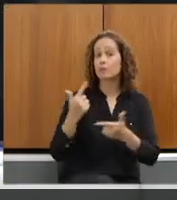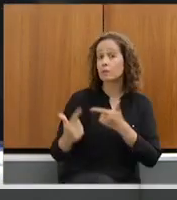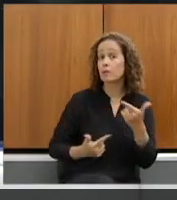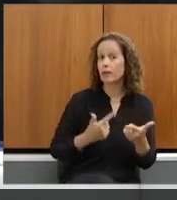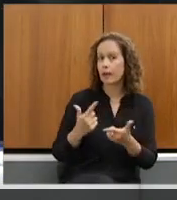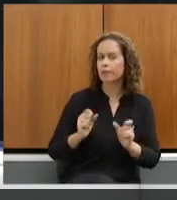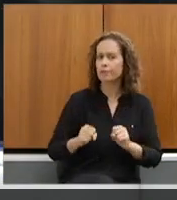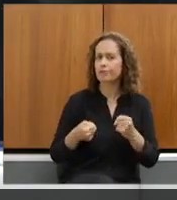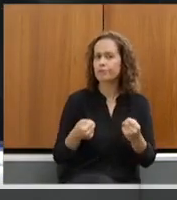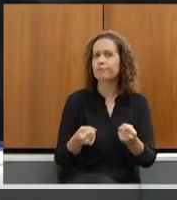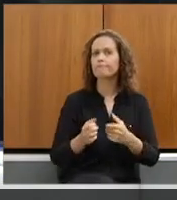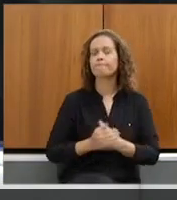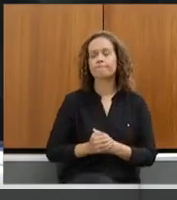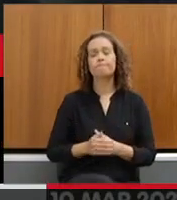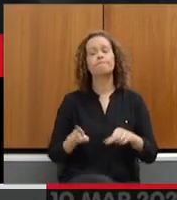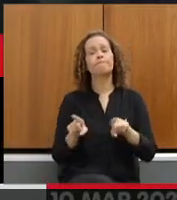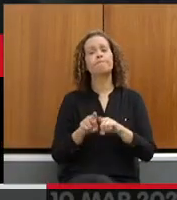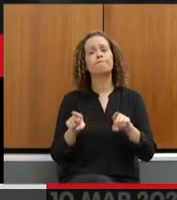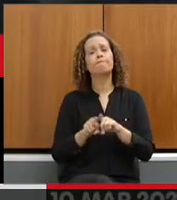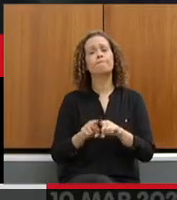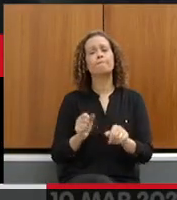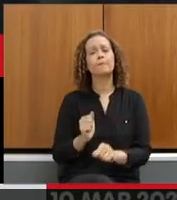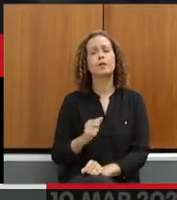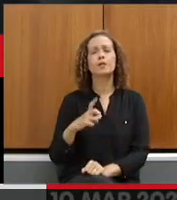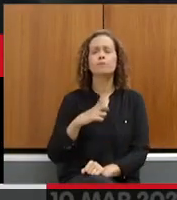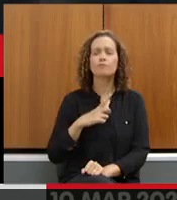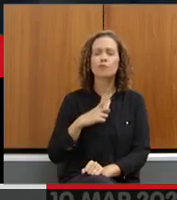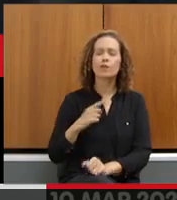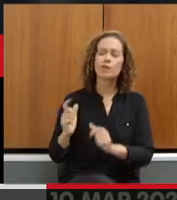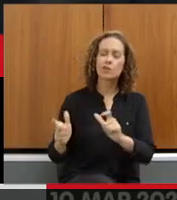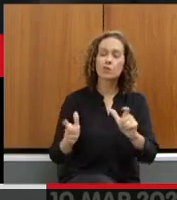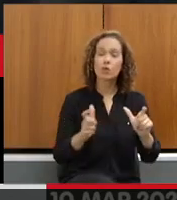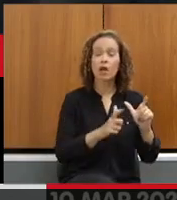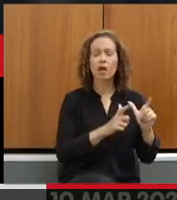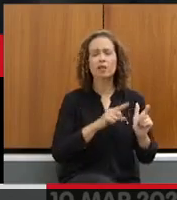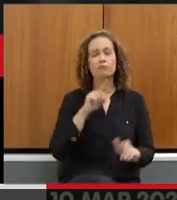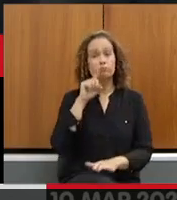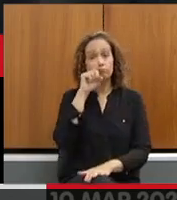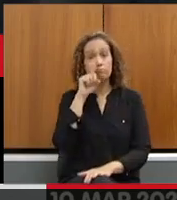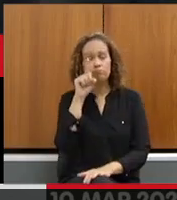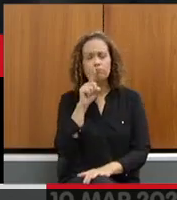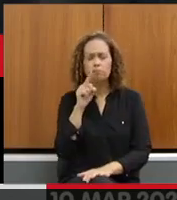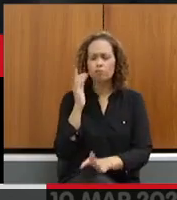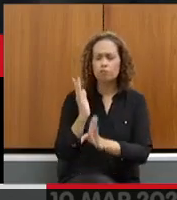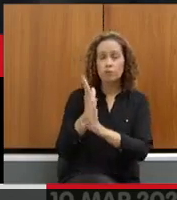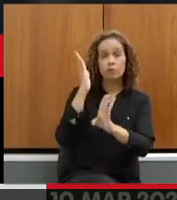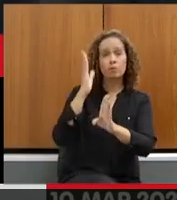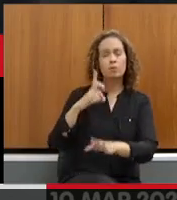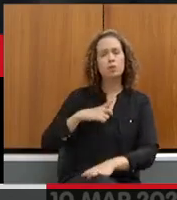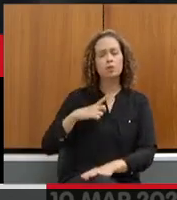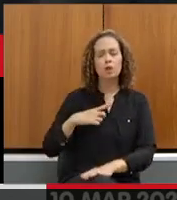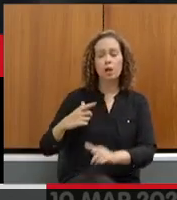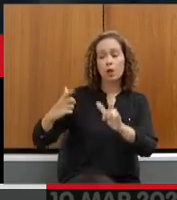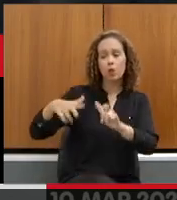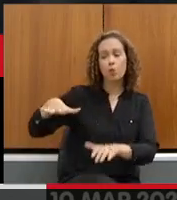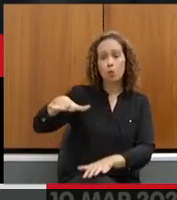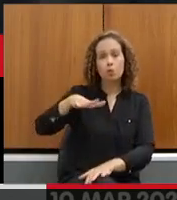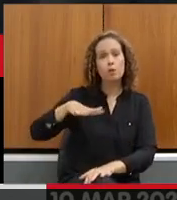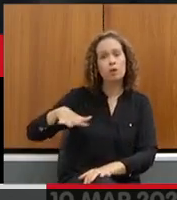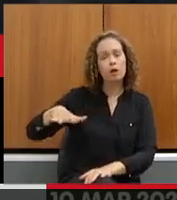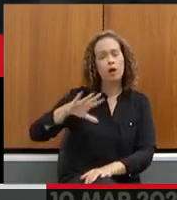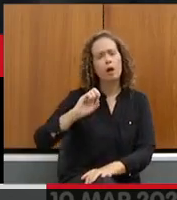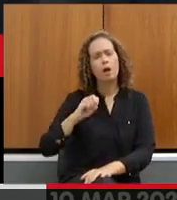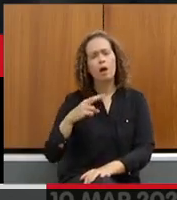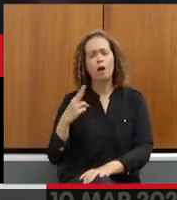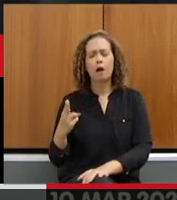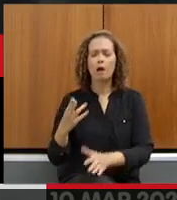nós fazemos forças-tarefa Ceará críticas quando nós identificamos que nós temos uma região ou